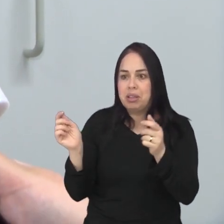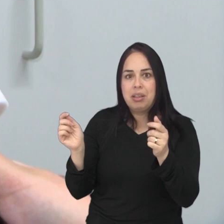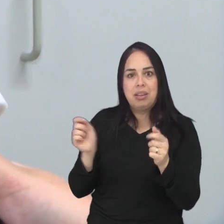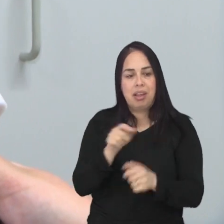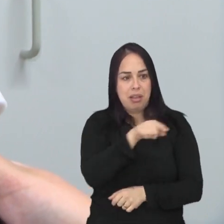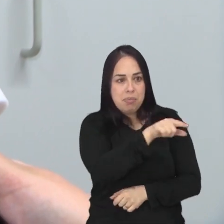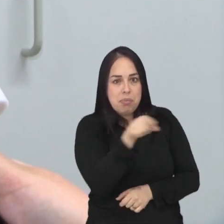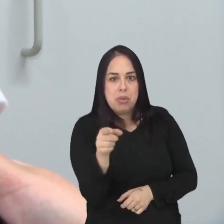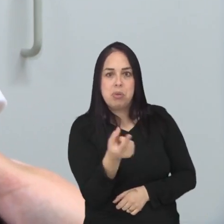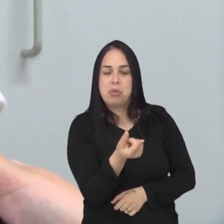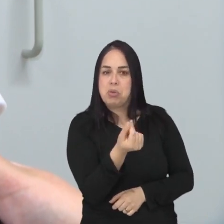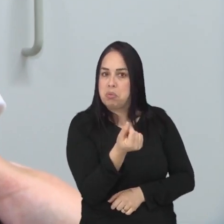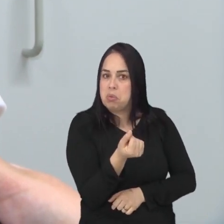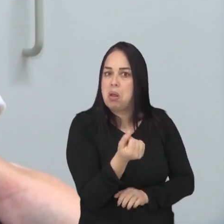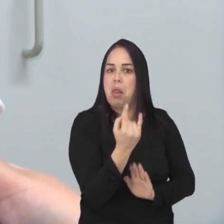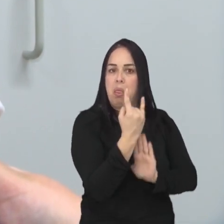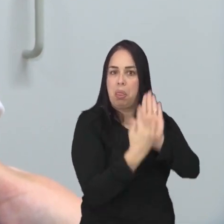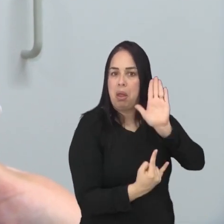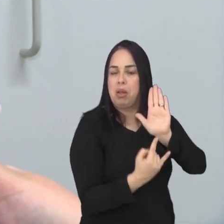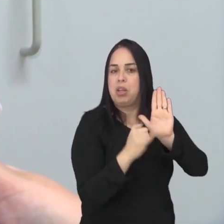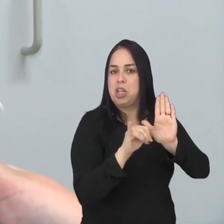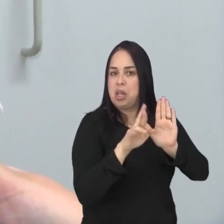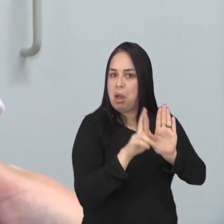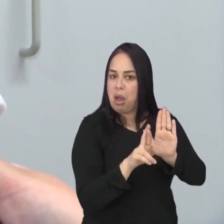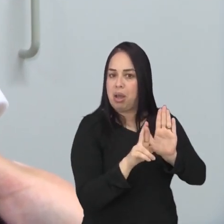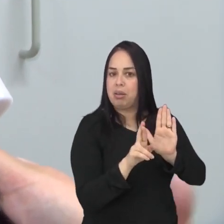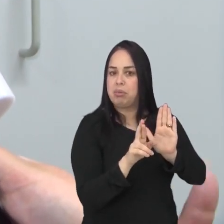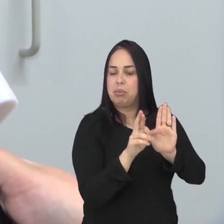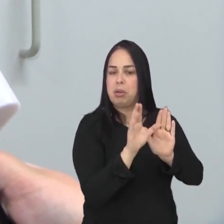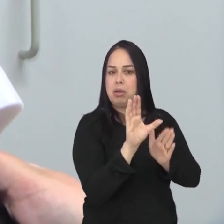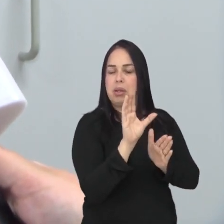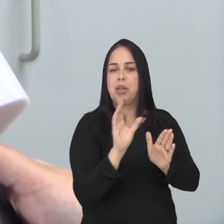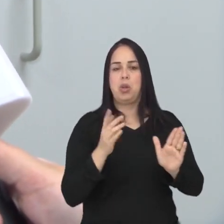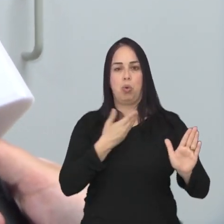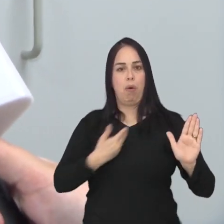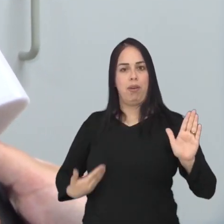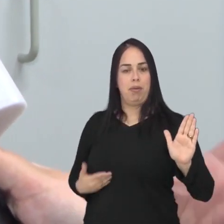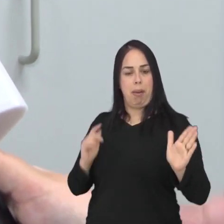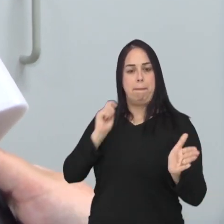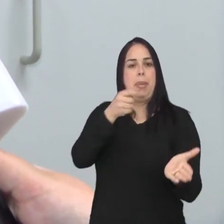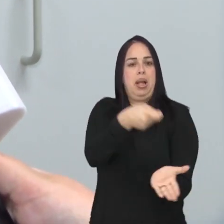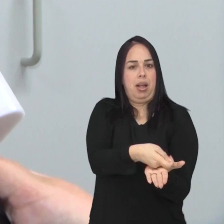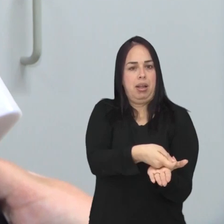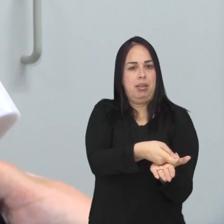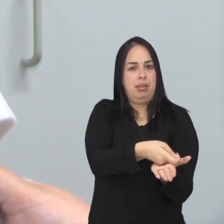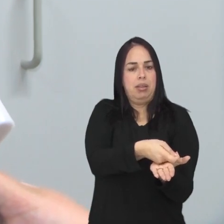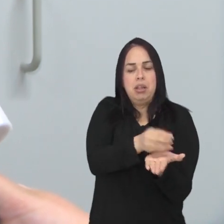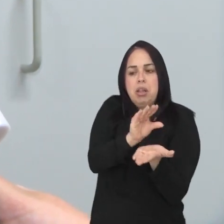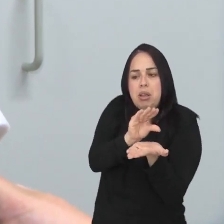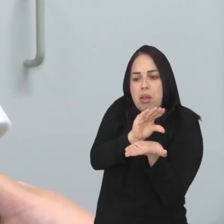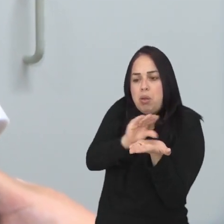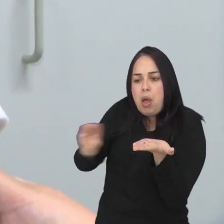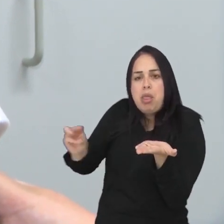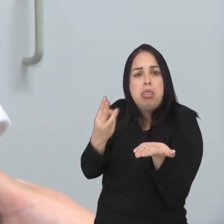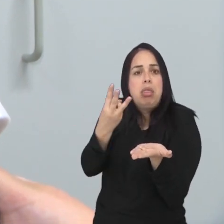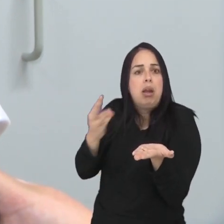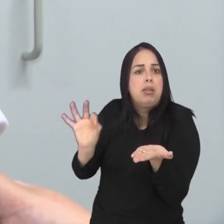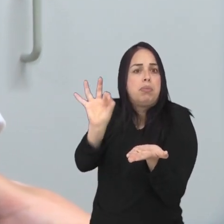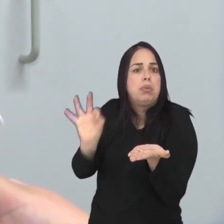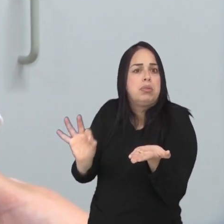potencialidade no município de pessoas que têm imposto de renda a ser pago pelo governo, vamos dizer assim, né? Por que não,